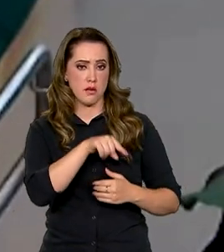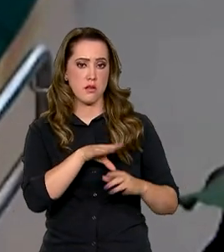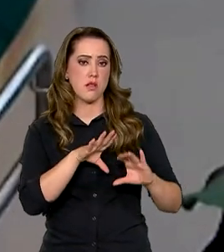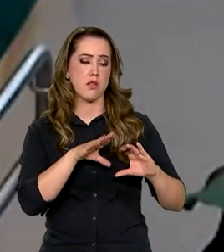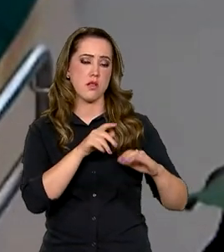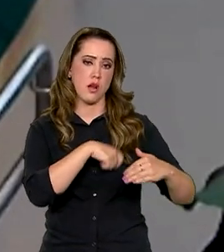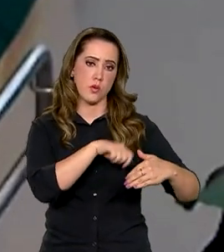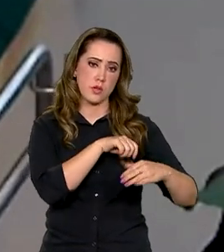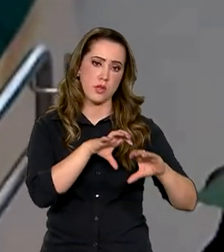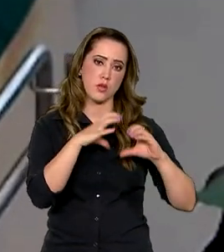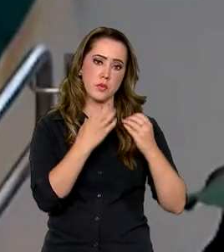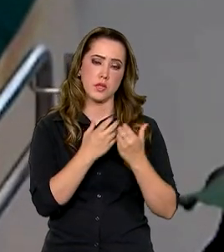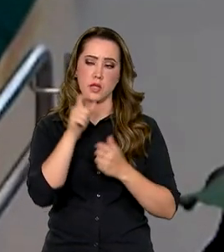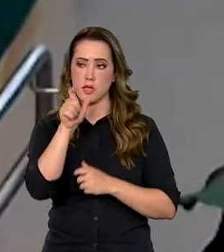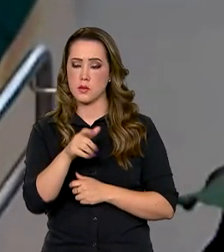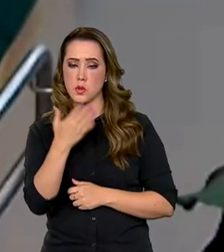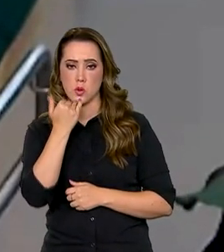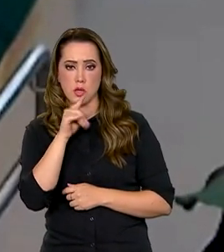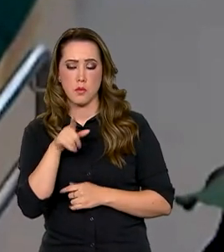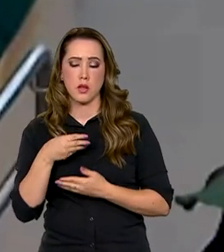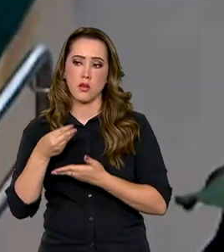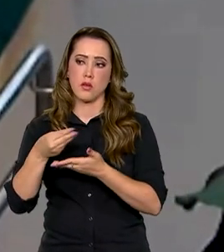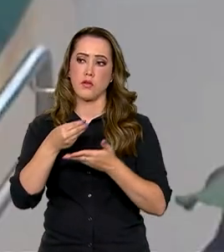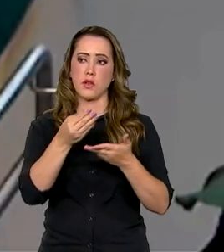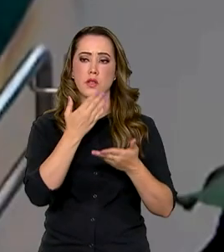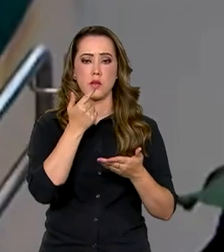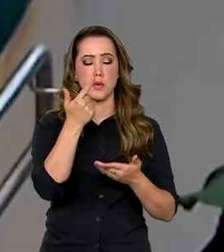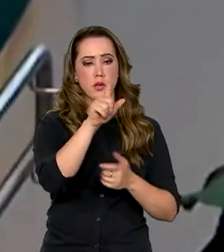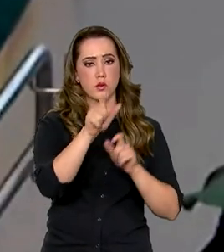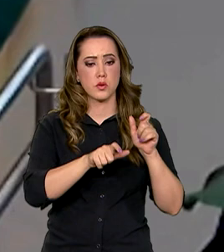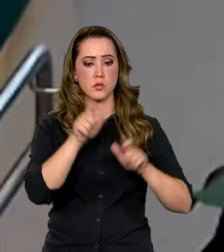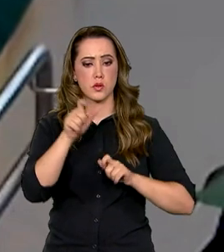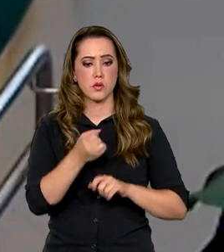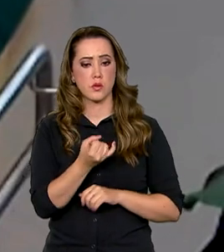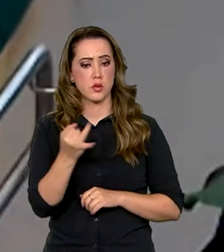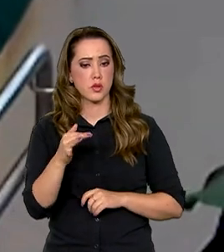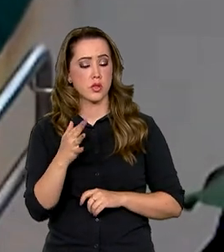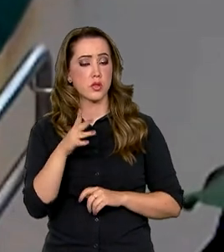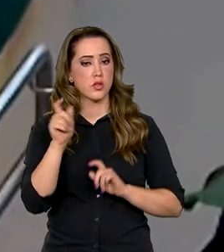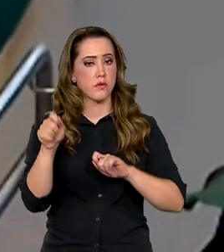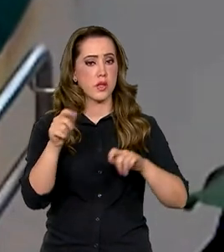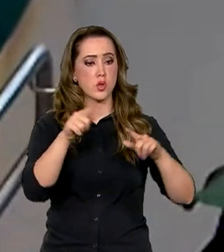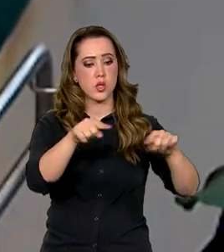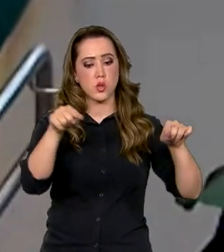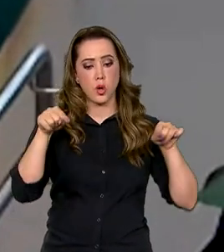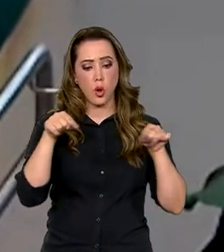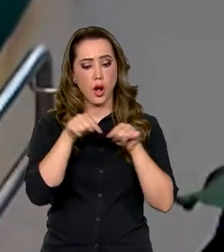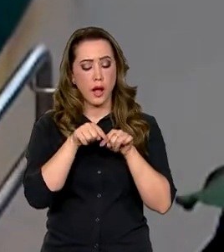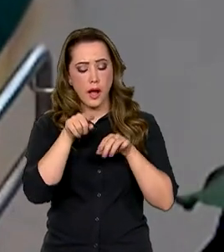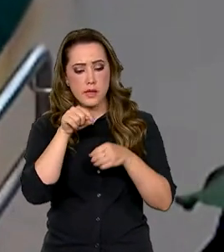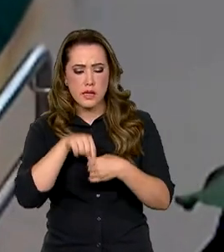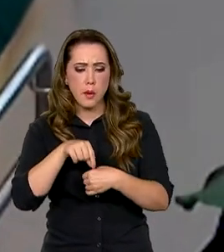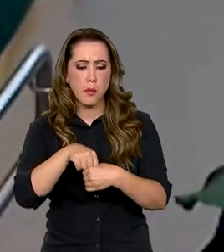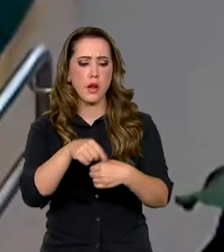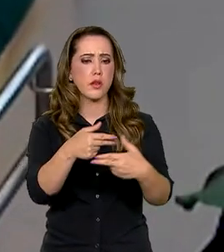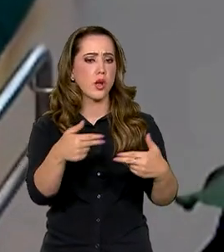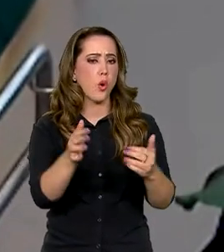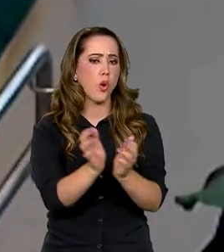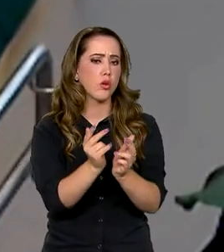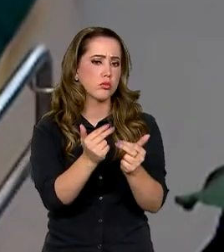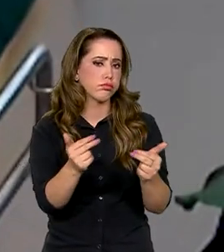pessoas se alimentam outras pessoas. Muitas dessas hortas são hortas que têm